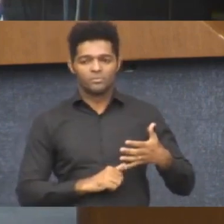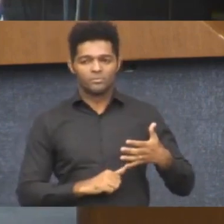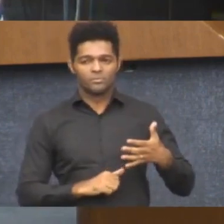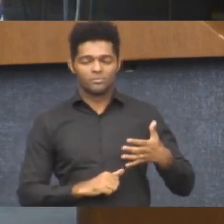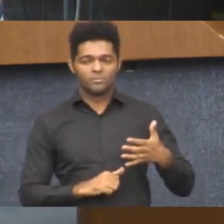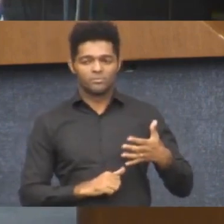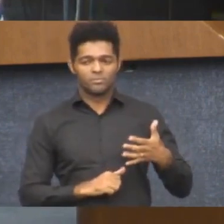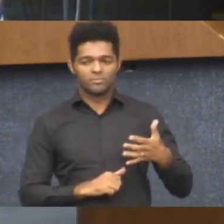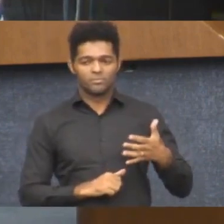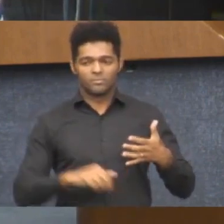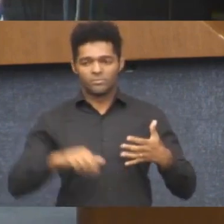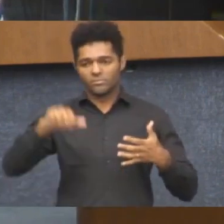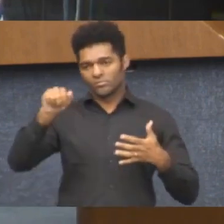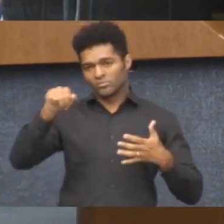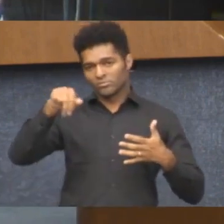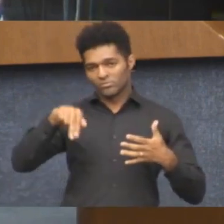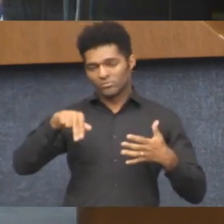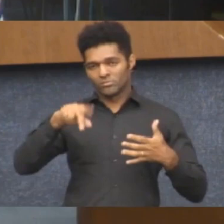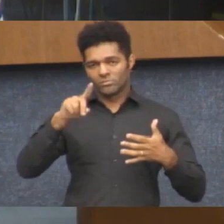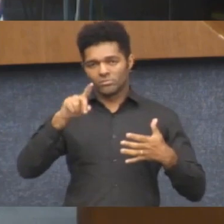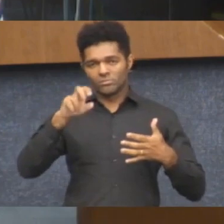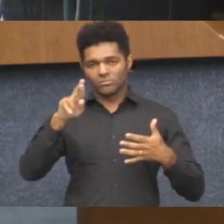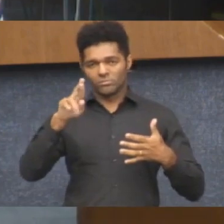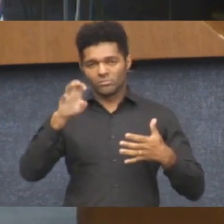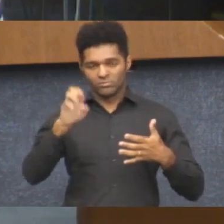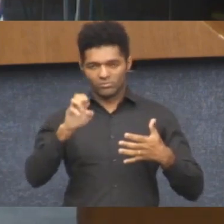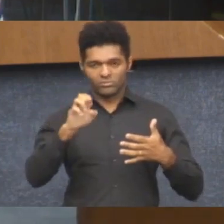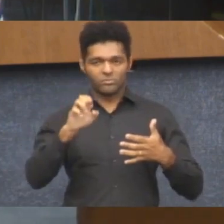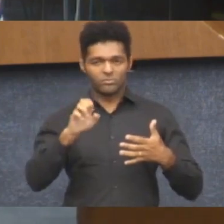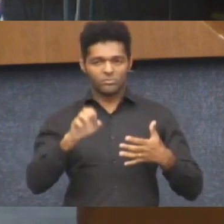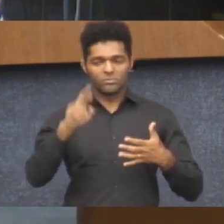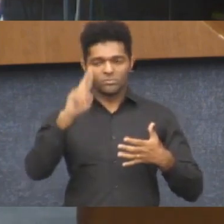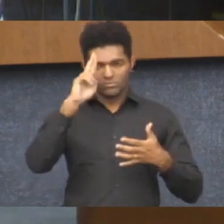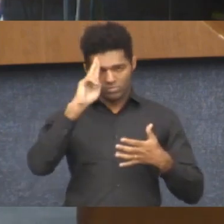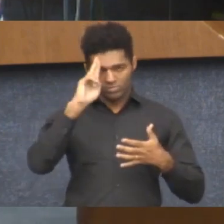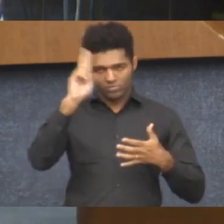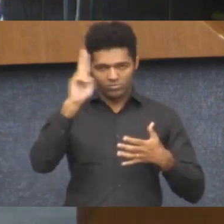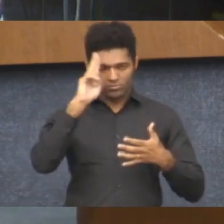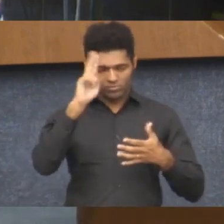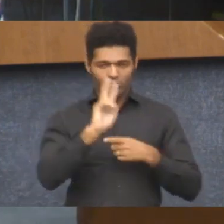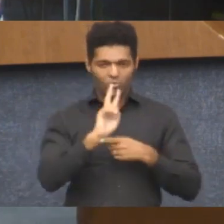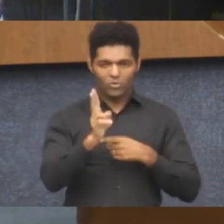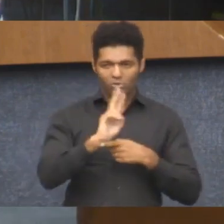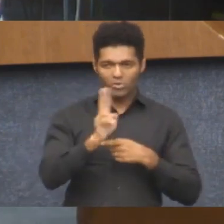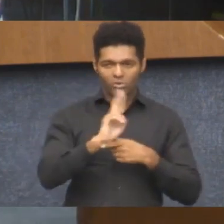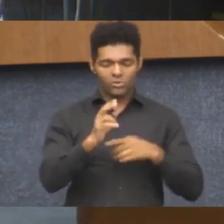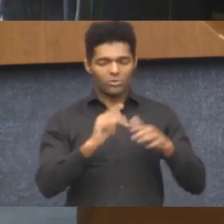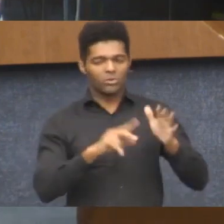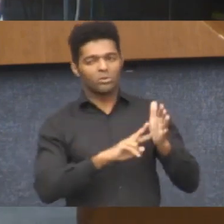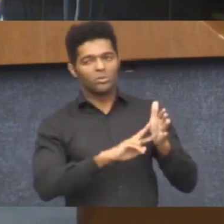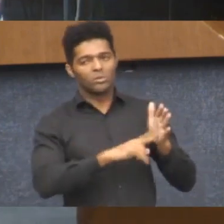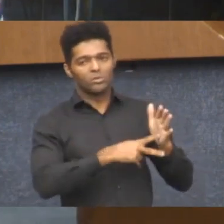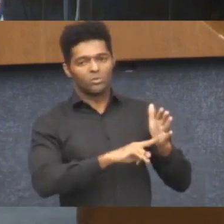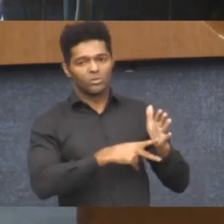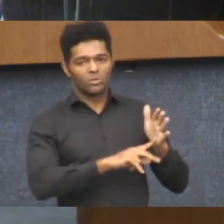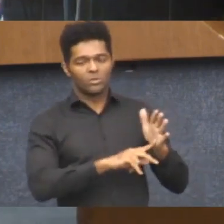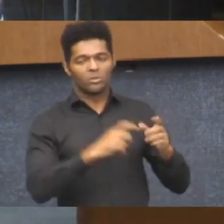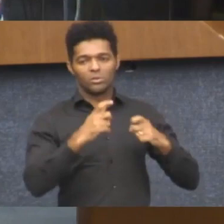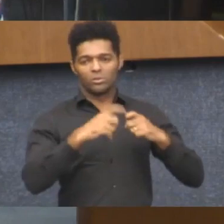Convidamos também André Cristiano dos Santos, diretor do Sindicato dos Médicos de Minas Gerais.